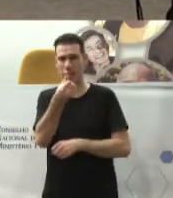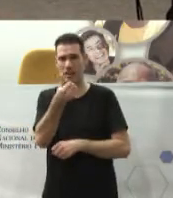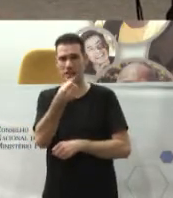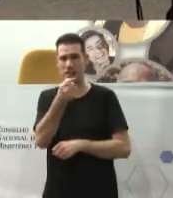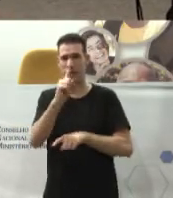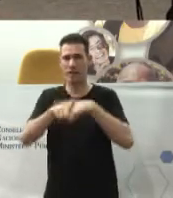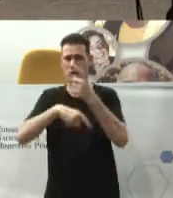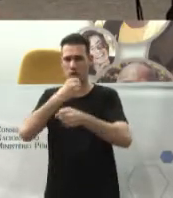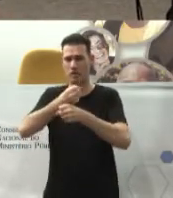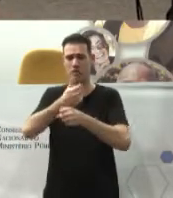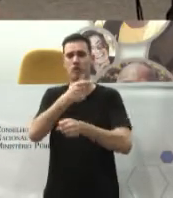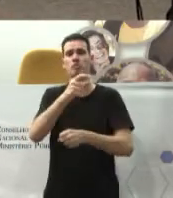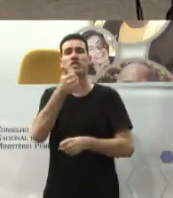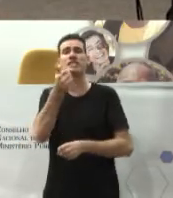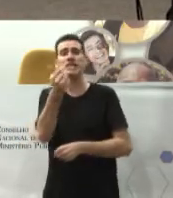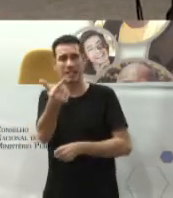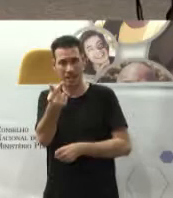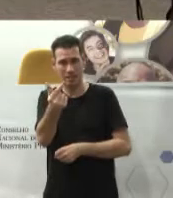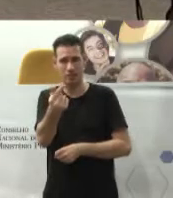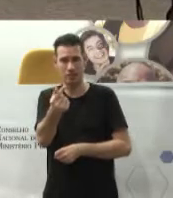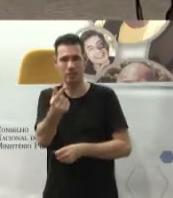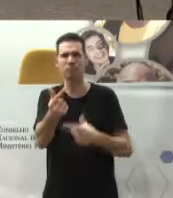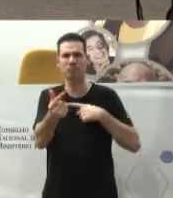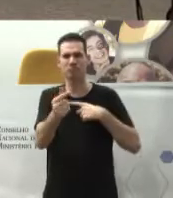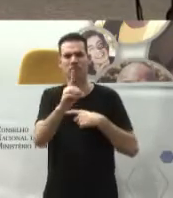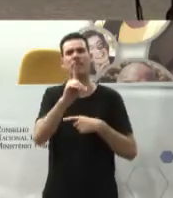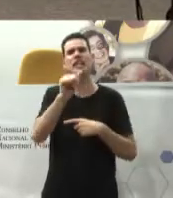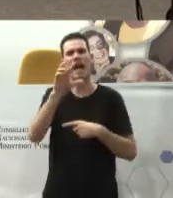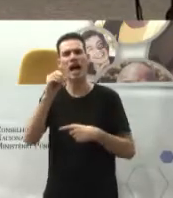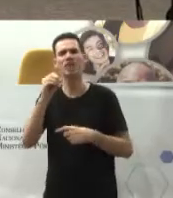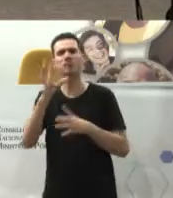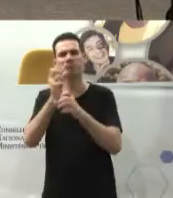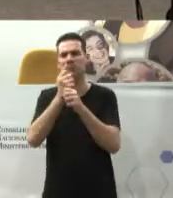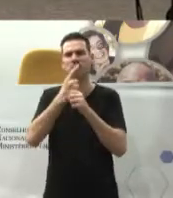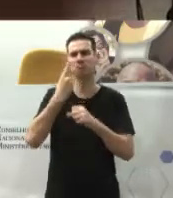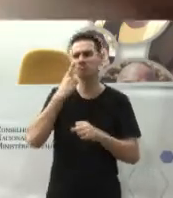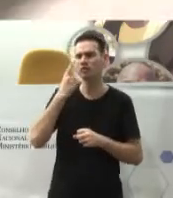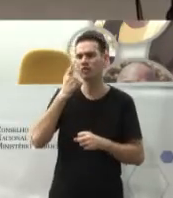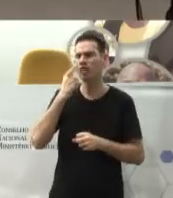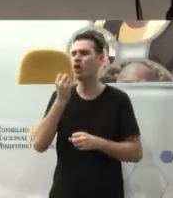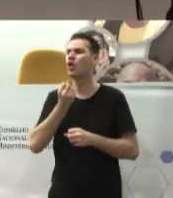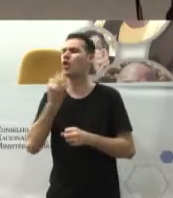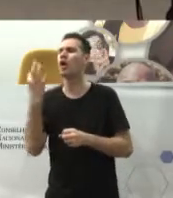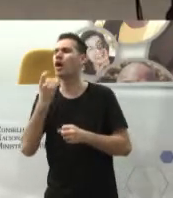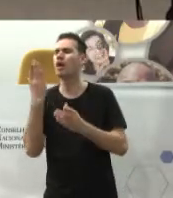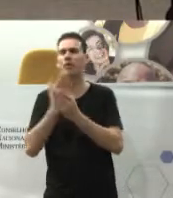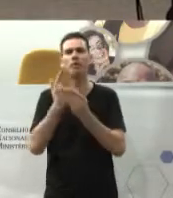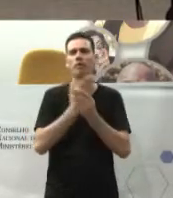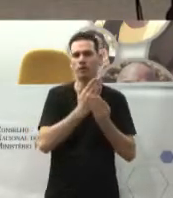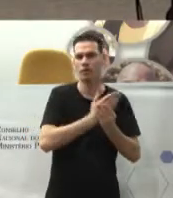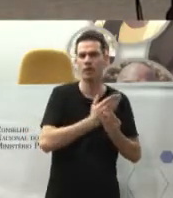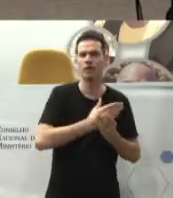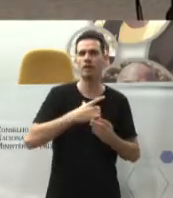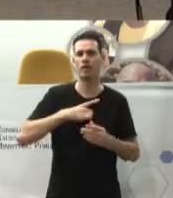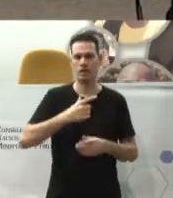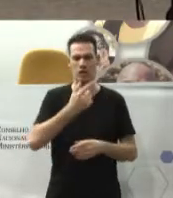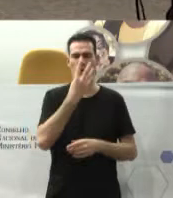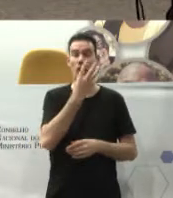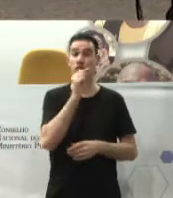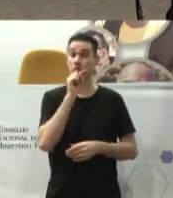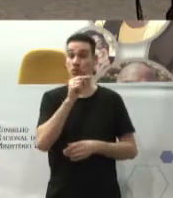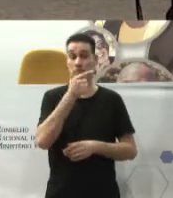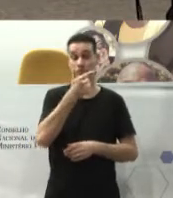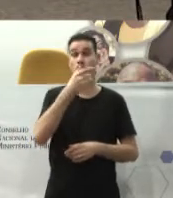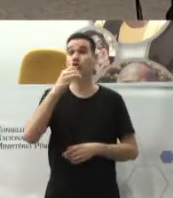nós tivemos dados bastante satisfatórios. Da entrada de processos na monta de 4.200